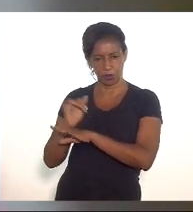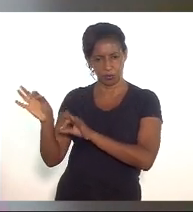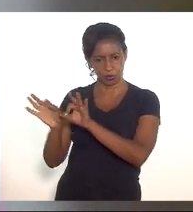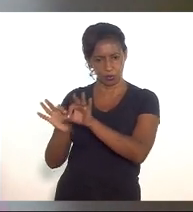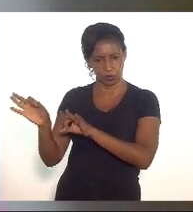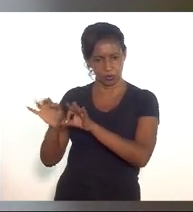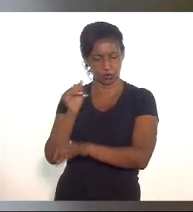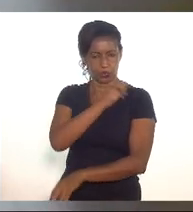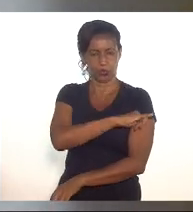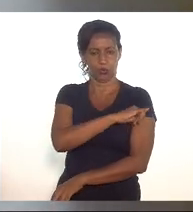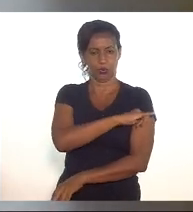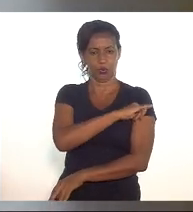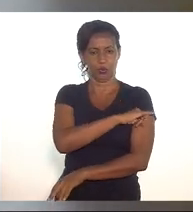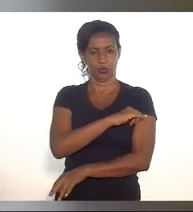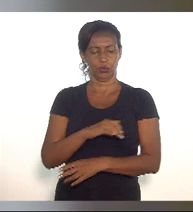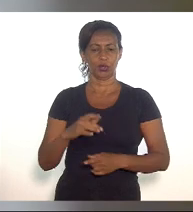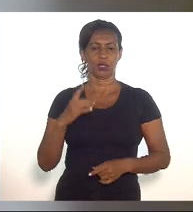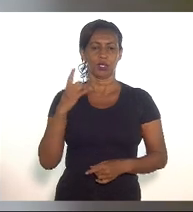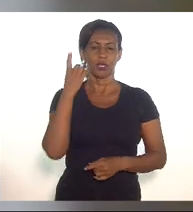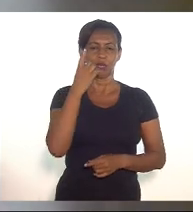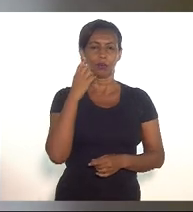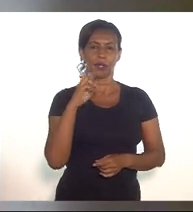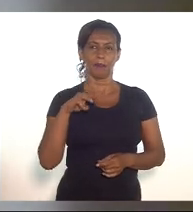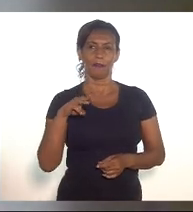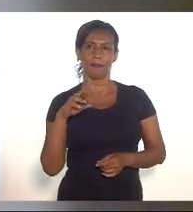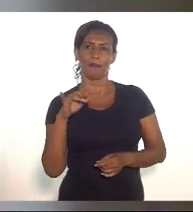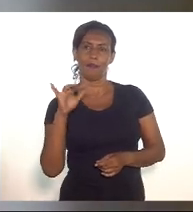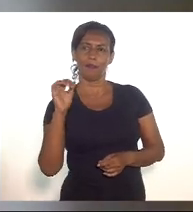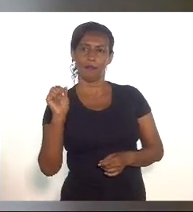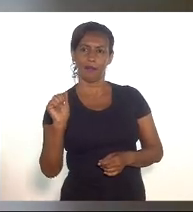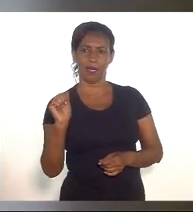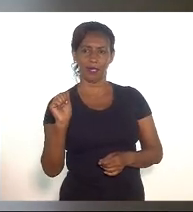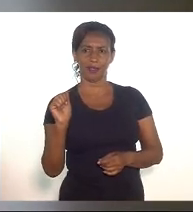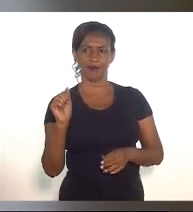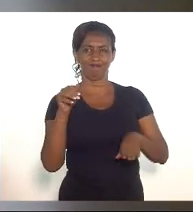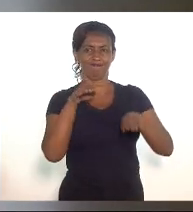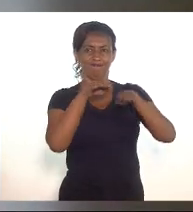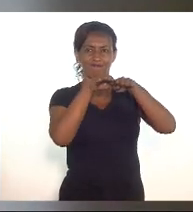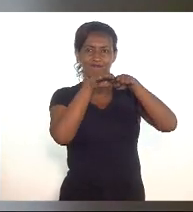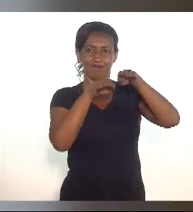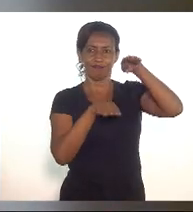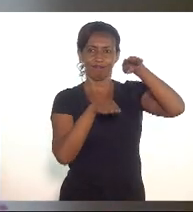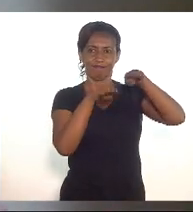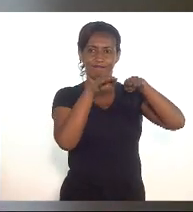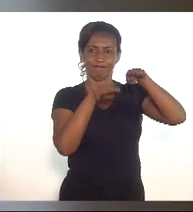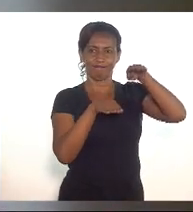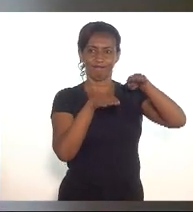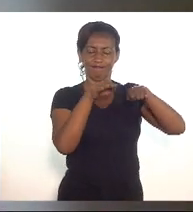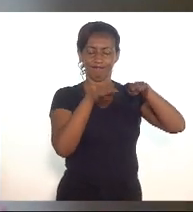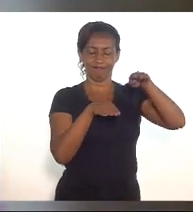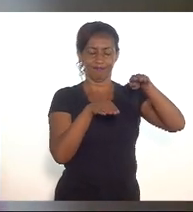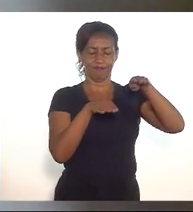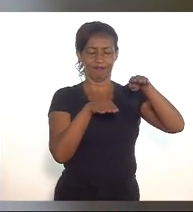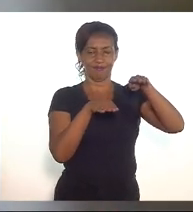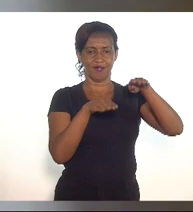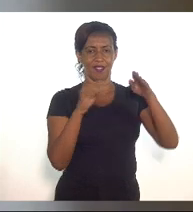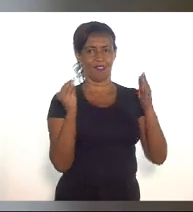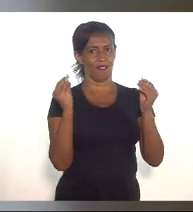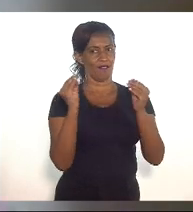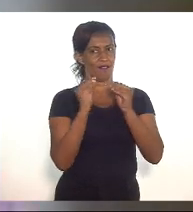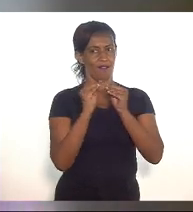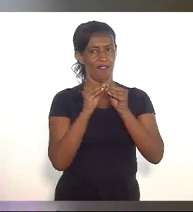Rio de Janeiro, deputada Marta Rocha, é o fenômeno da desigualdade. Nós vivemos